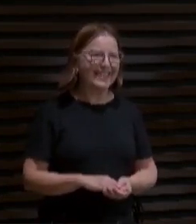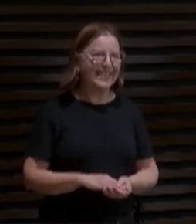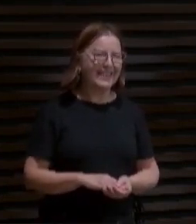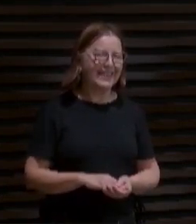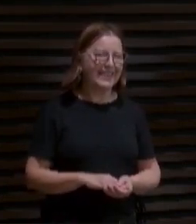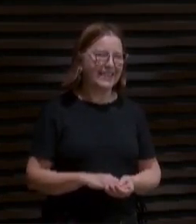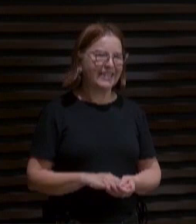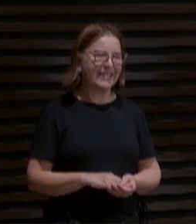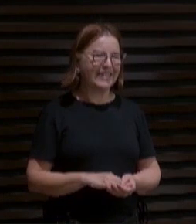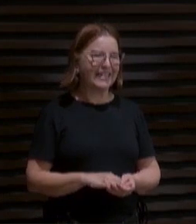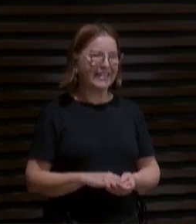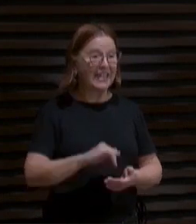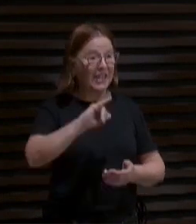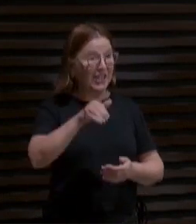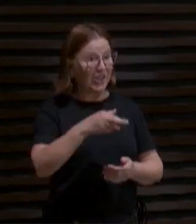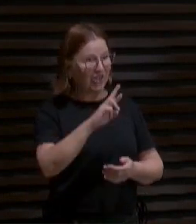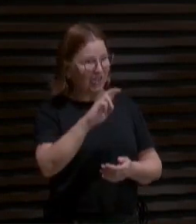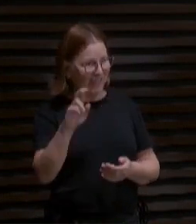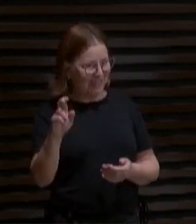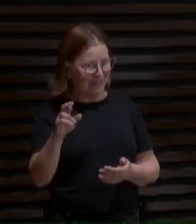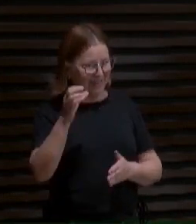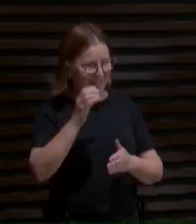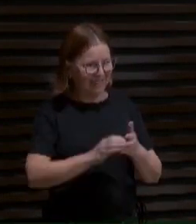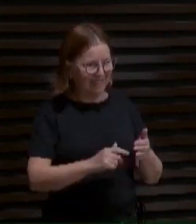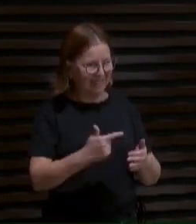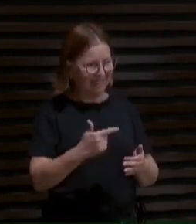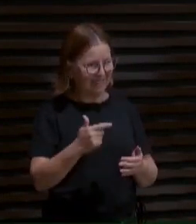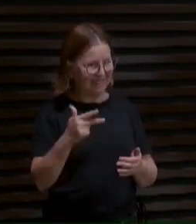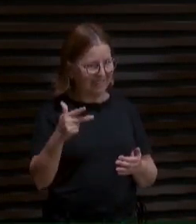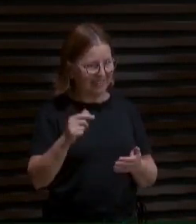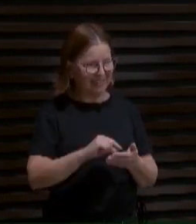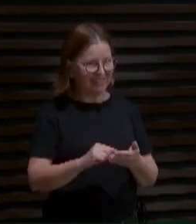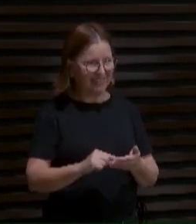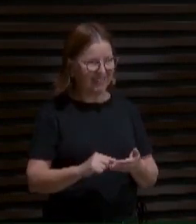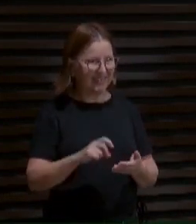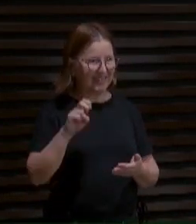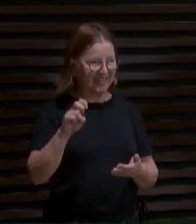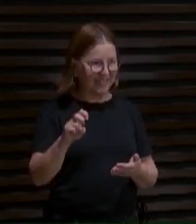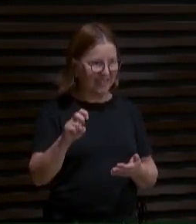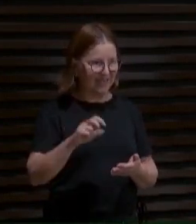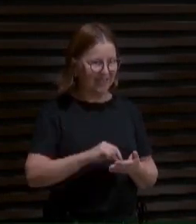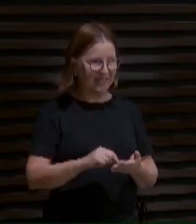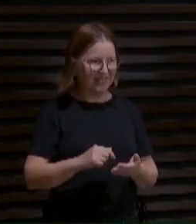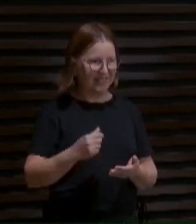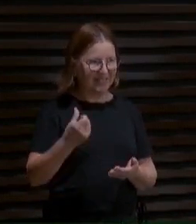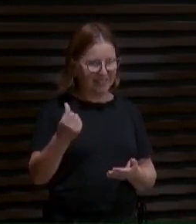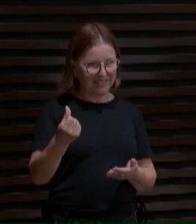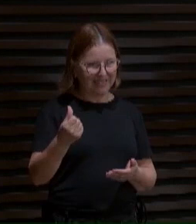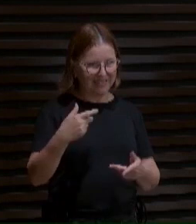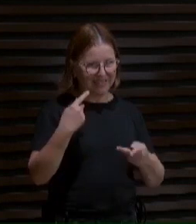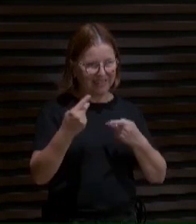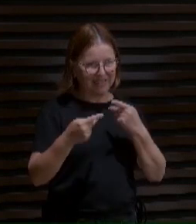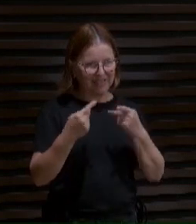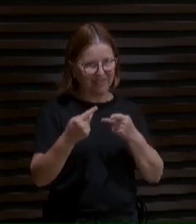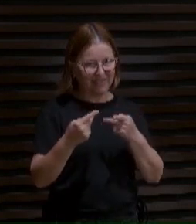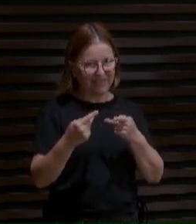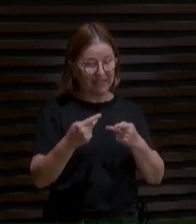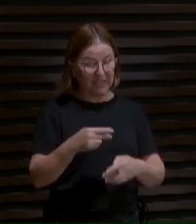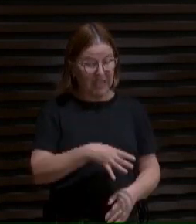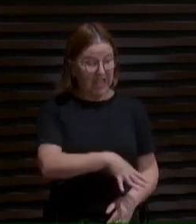Vamos para Jeremias capítulo 23, versículos 5 e 6, que fala aí a